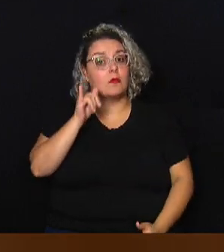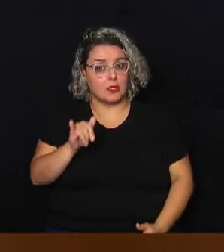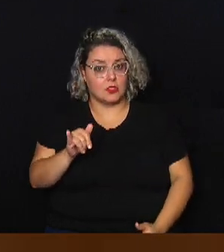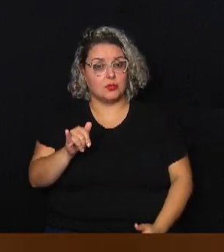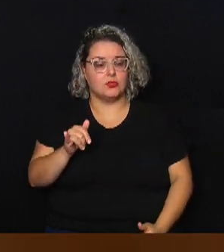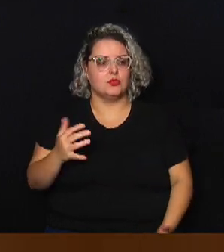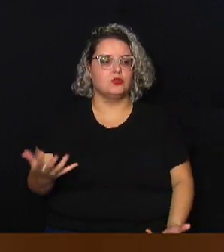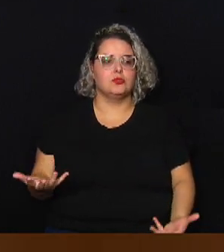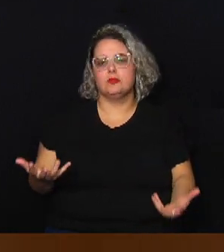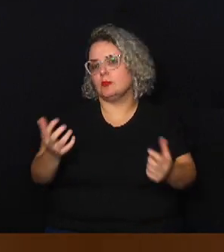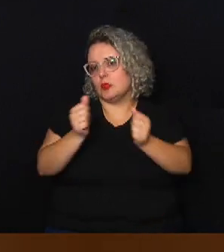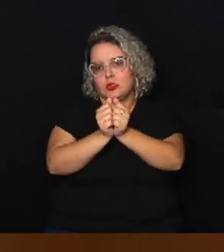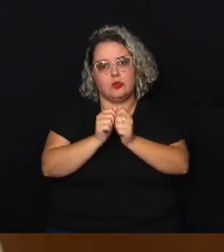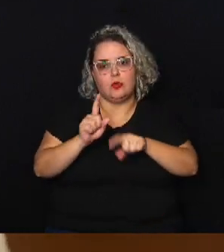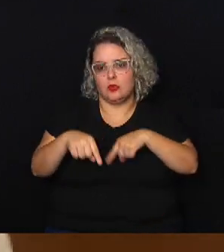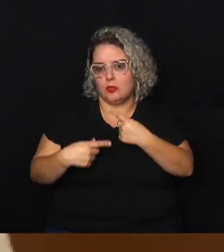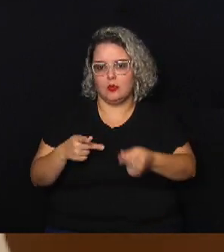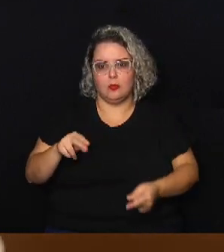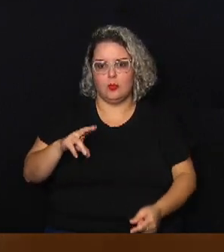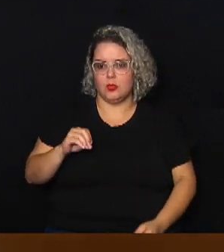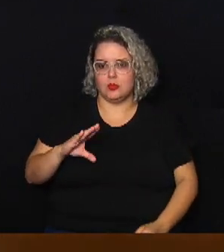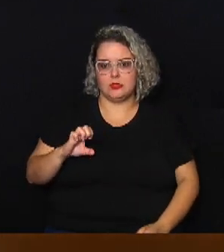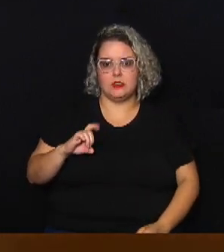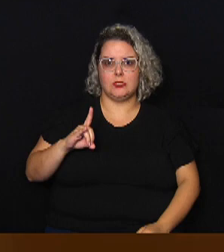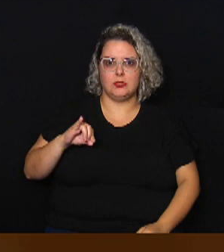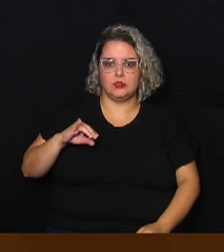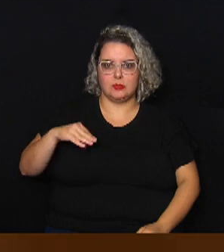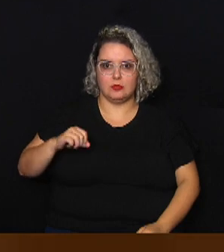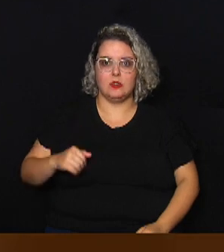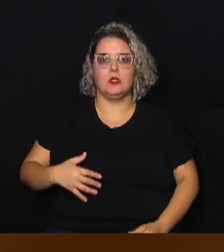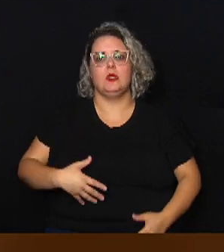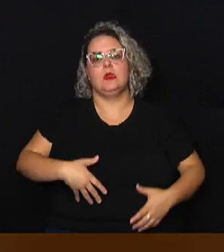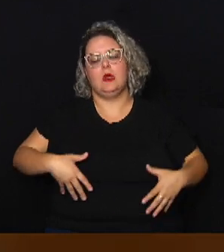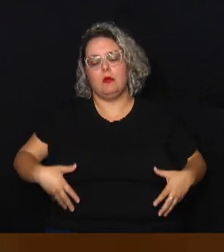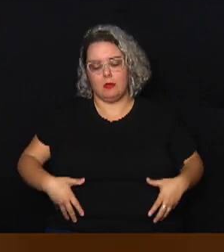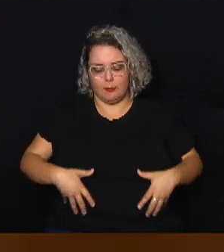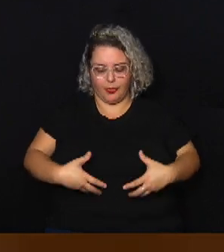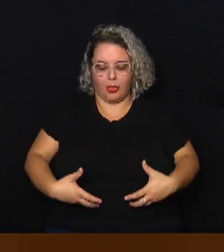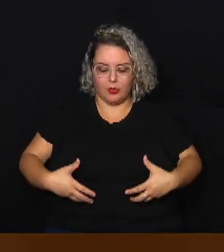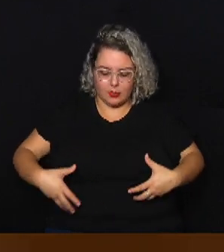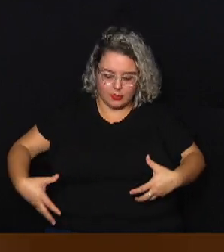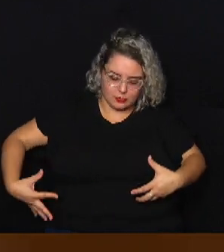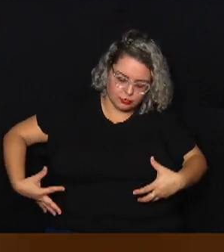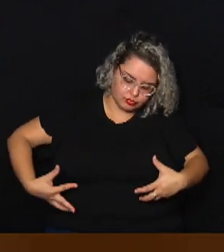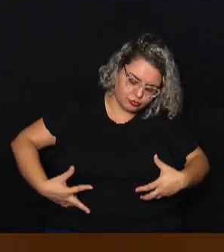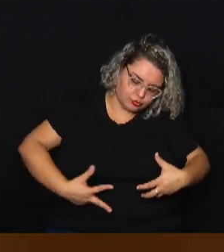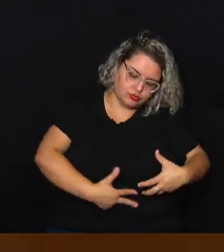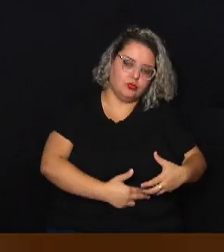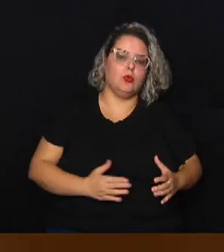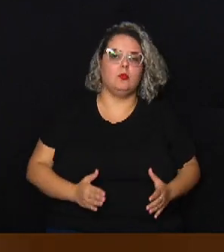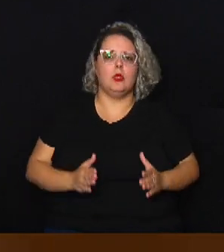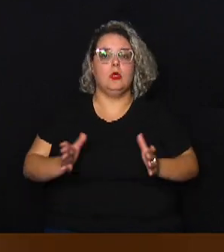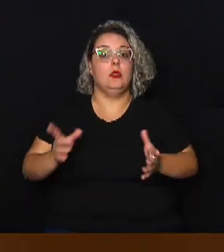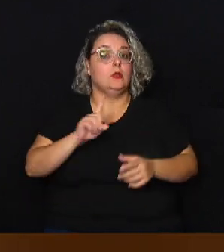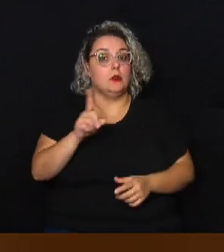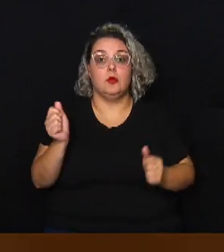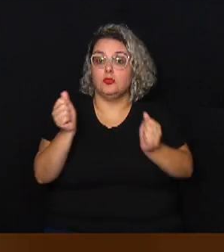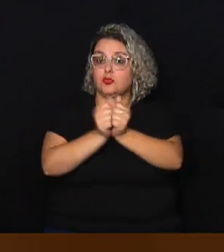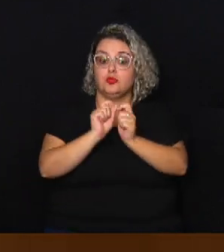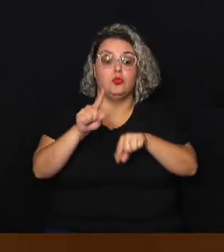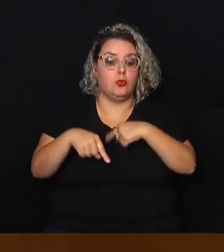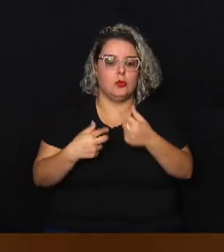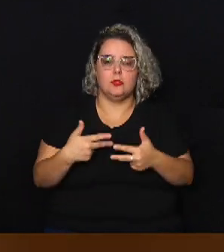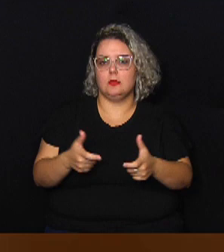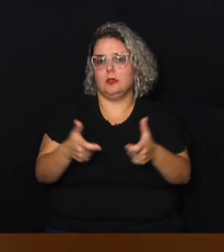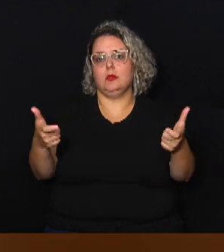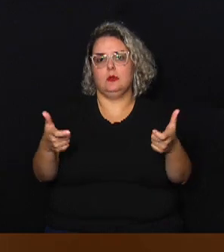associação com outros procedimentos. Faça a retirada de pele por etapas, né? Não tente fazer associações grandes porque